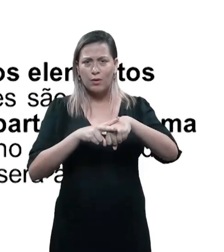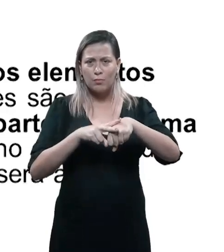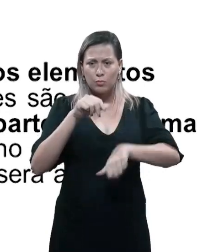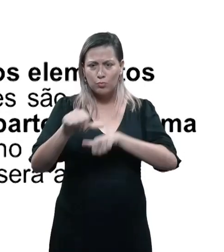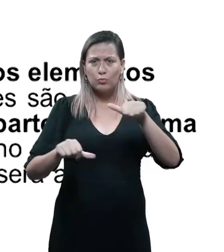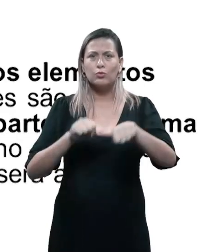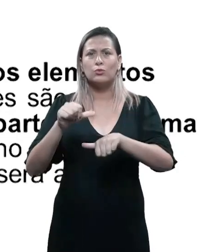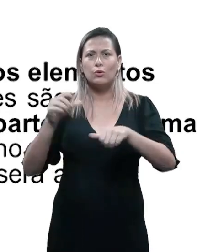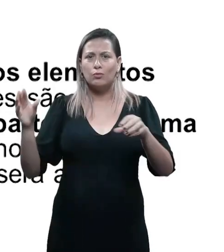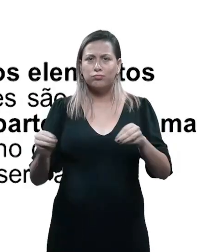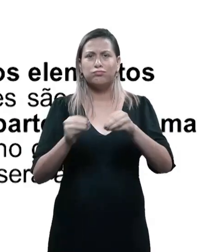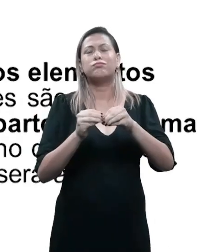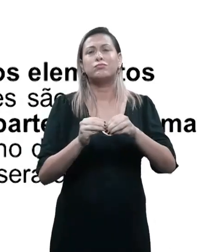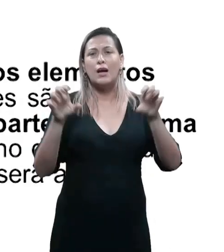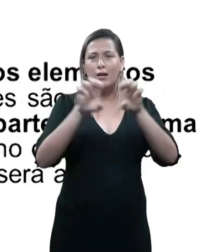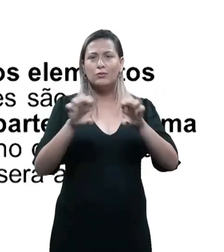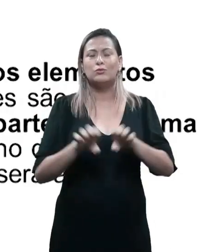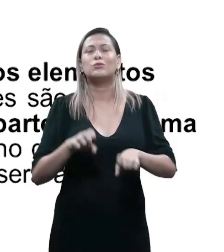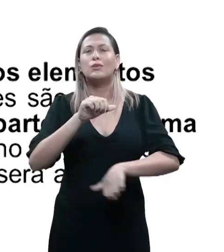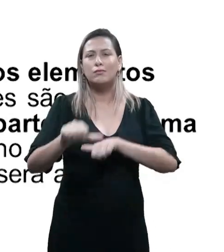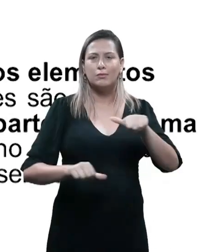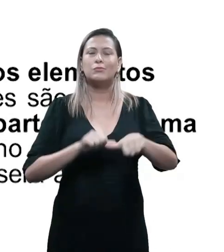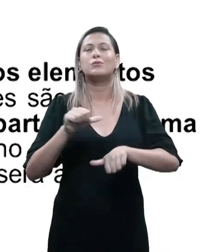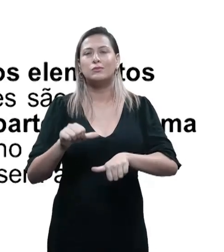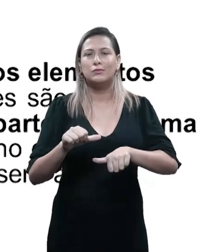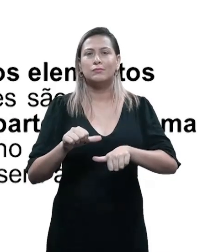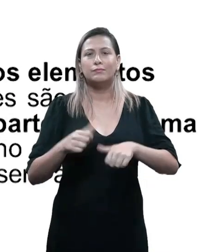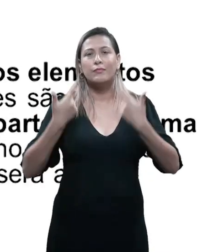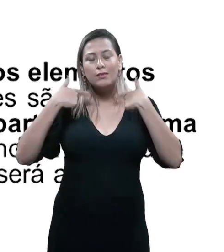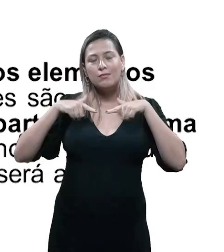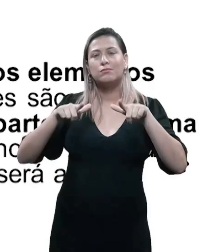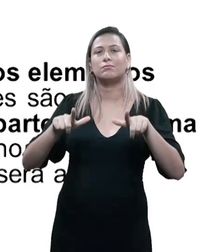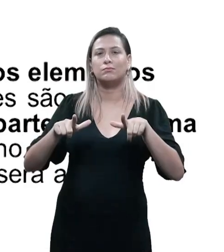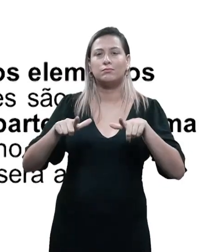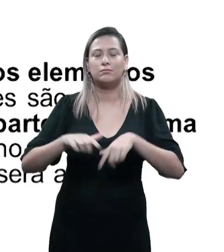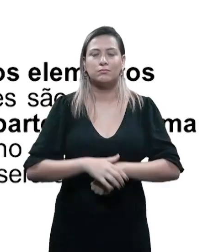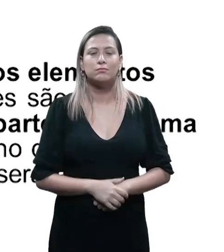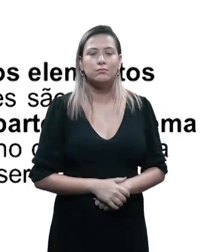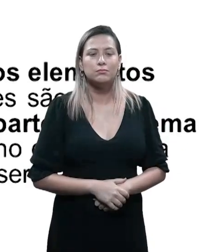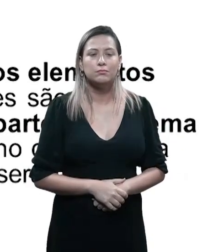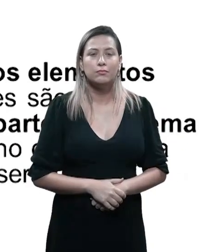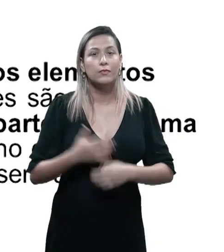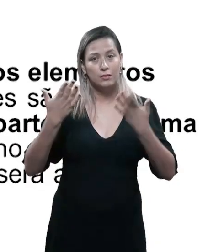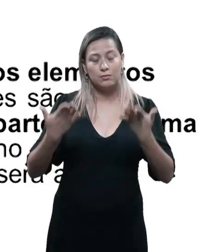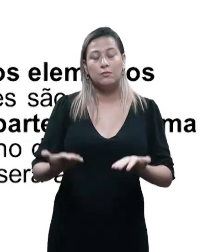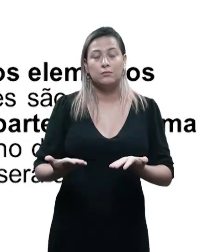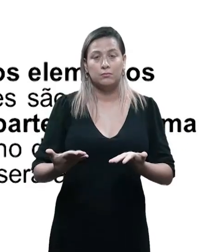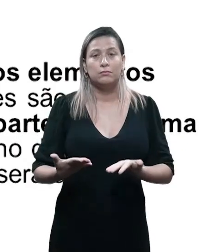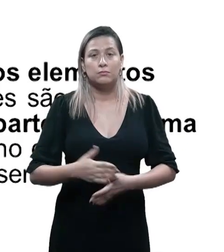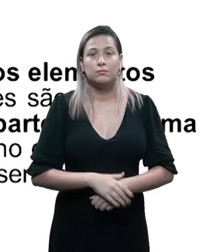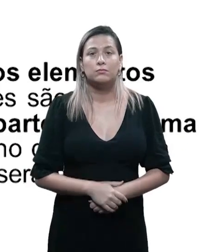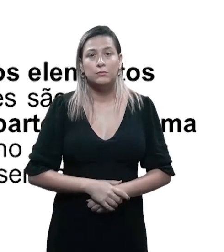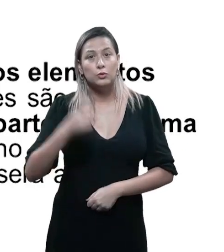desse verbo, vai mudar completamente a estrutura e a linguagem dessa